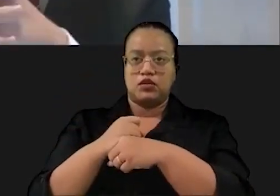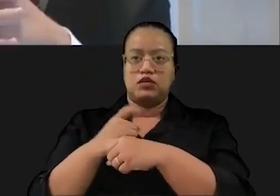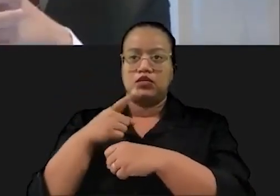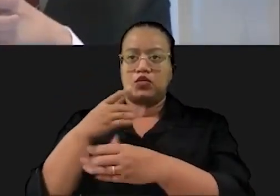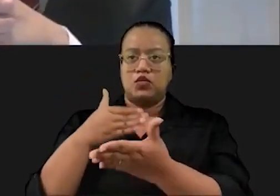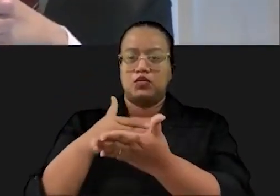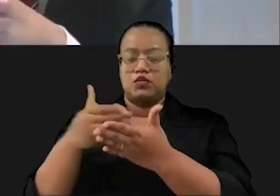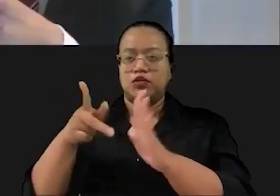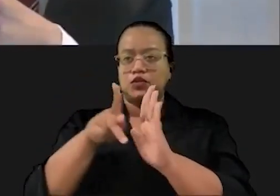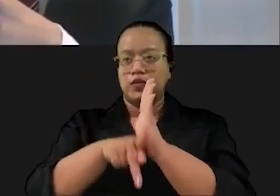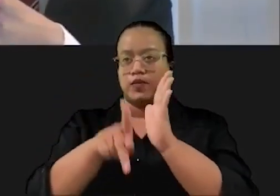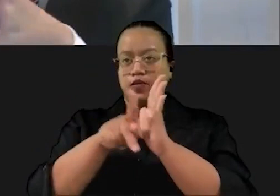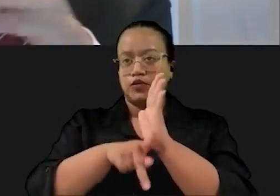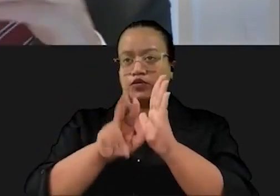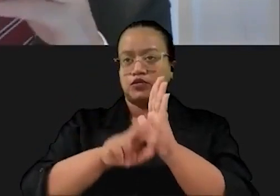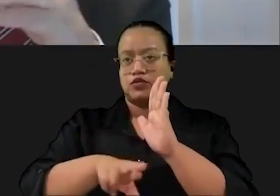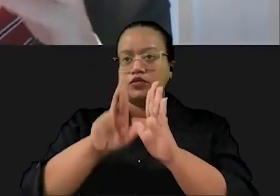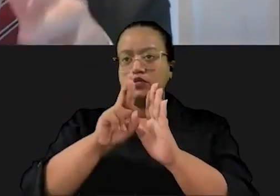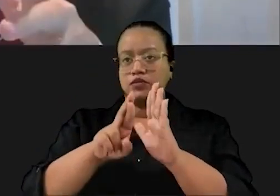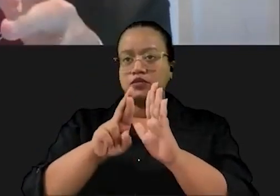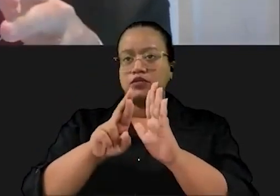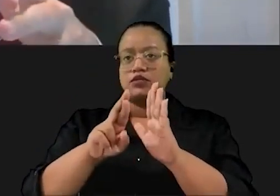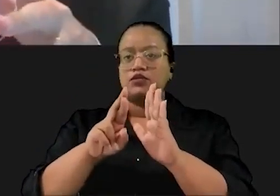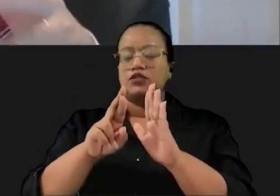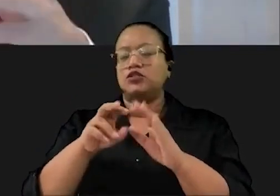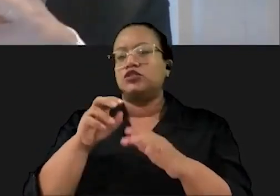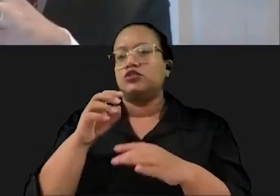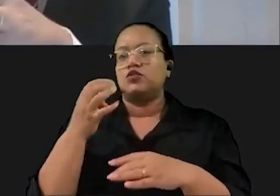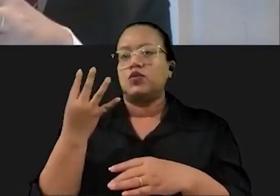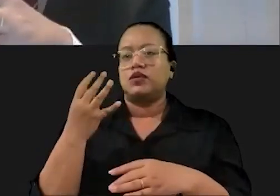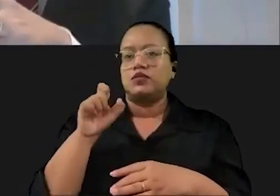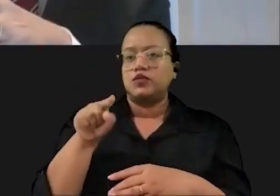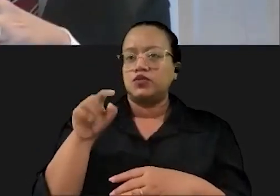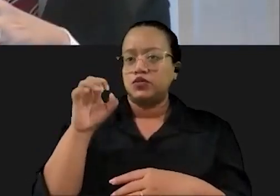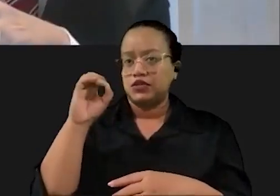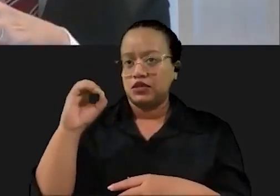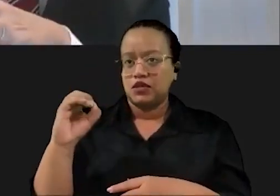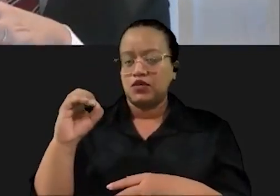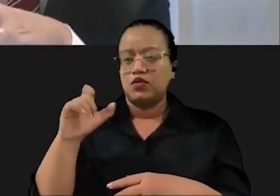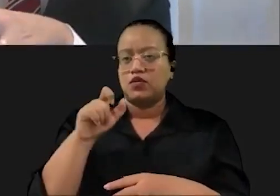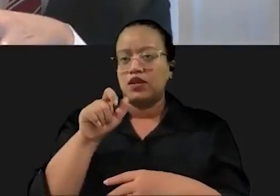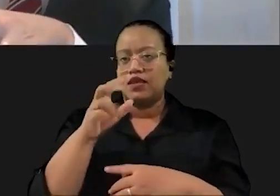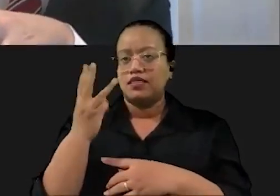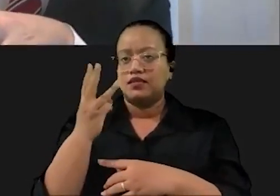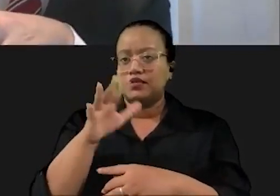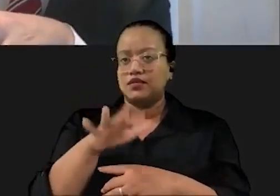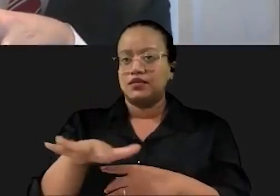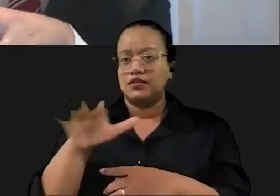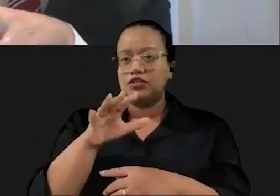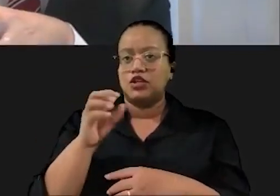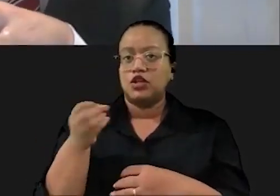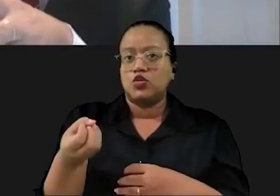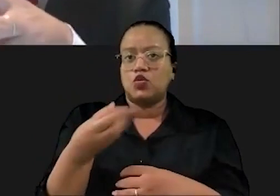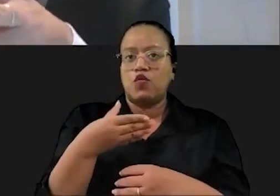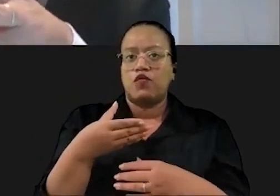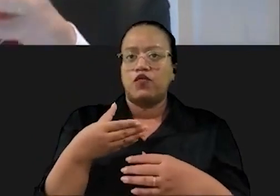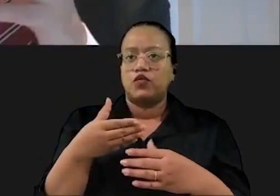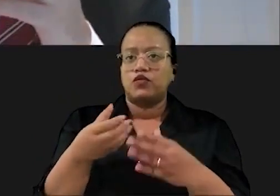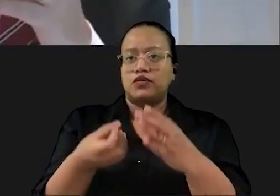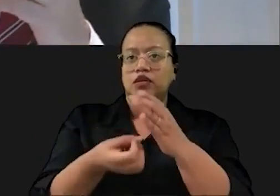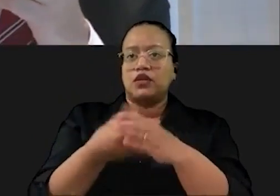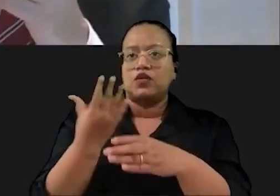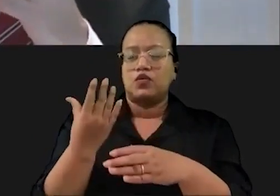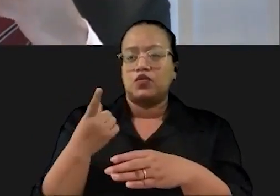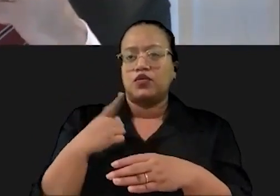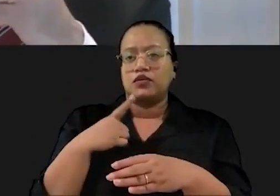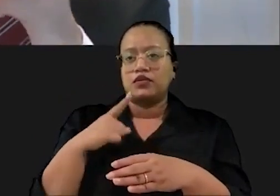terceira região, em que foi concebido um novo modelo ali, na qual existia uma dispensa da audiência de instrução e julgamento,